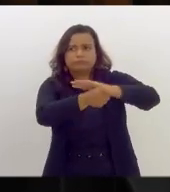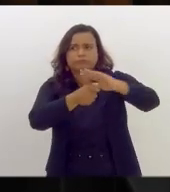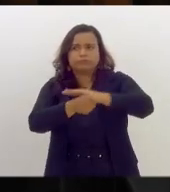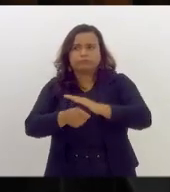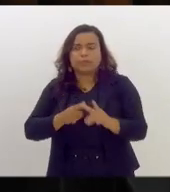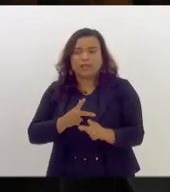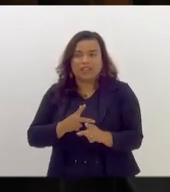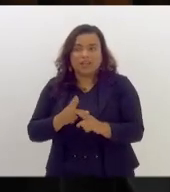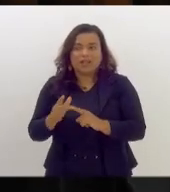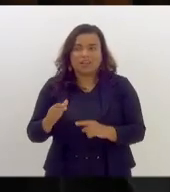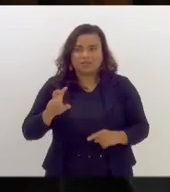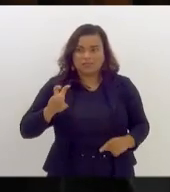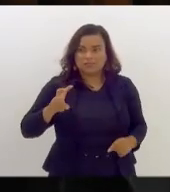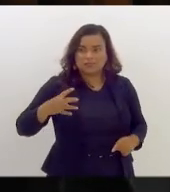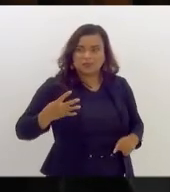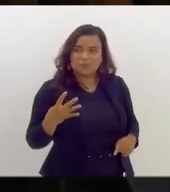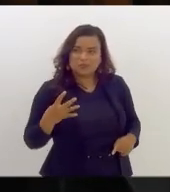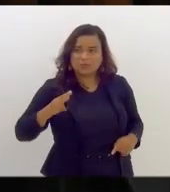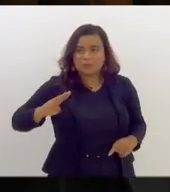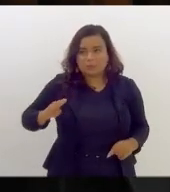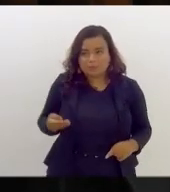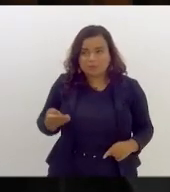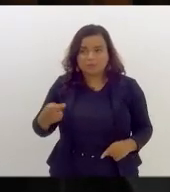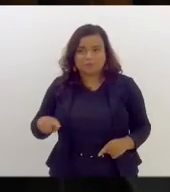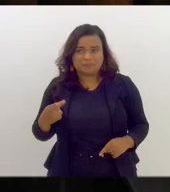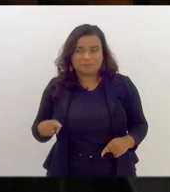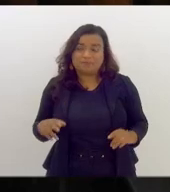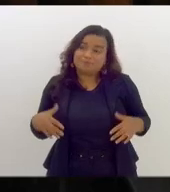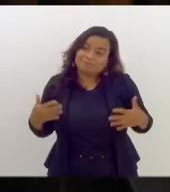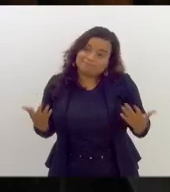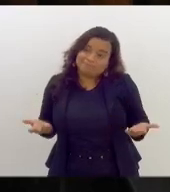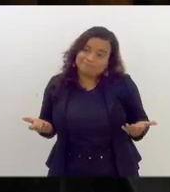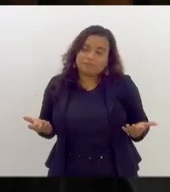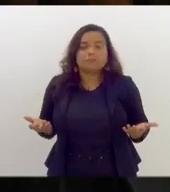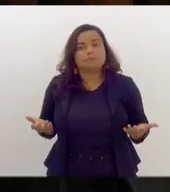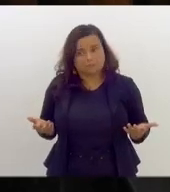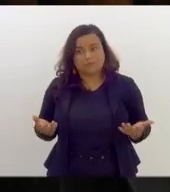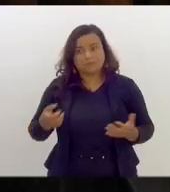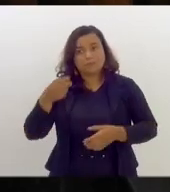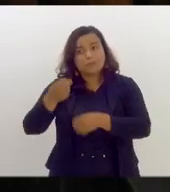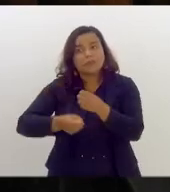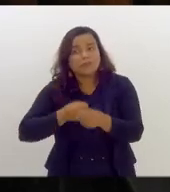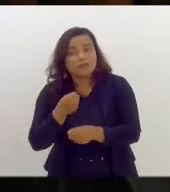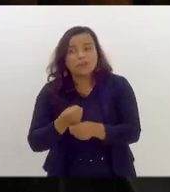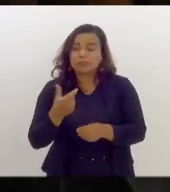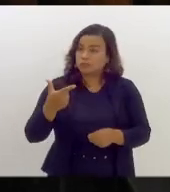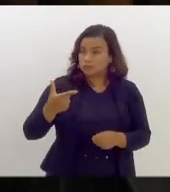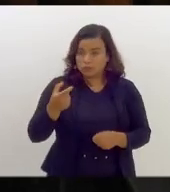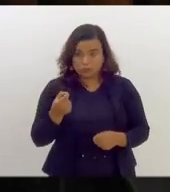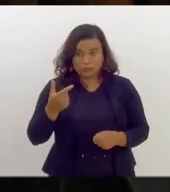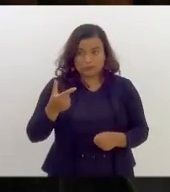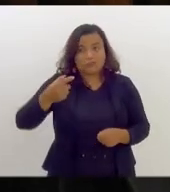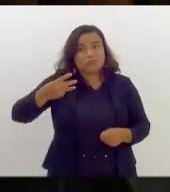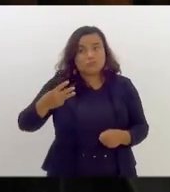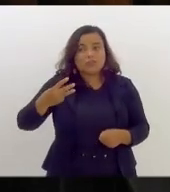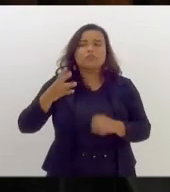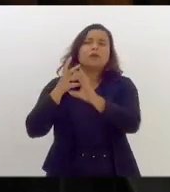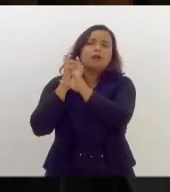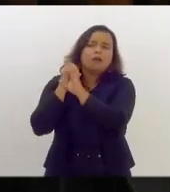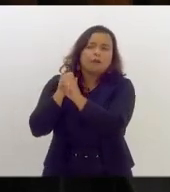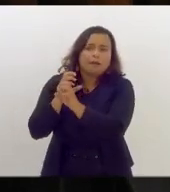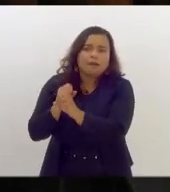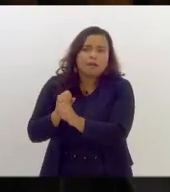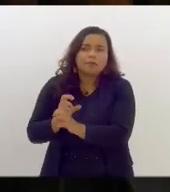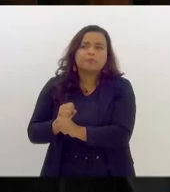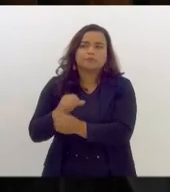54 milhões de reais e no ano de 2023 pelos cálculos